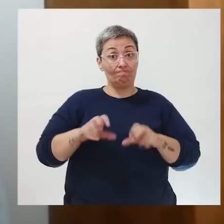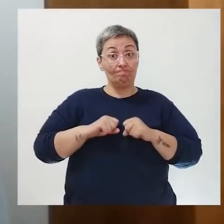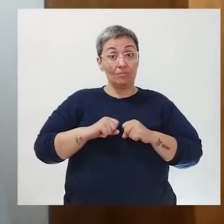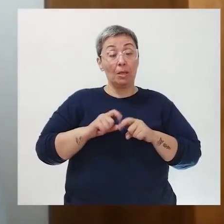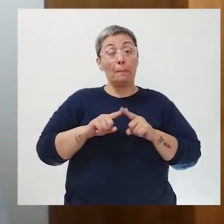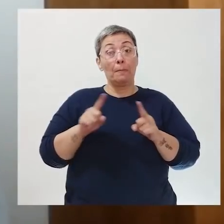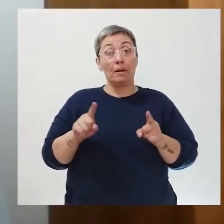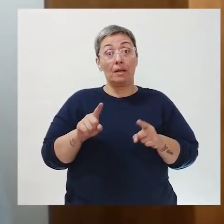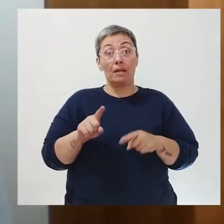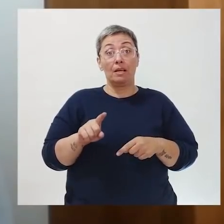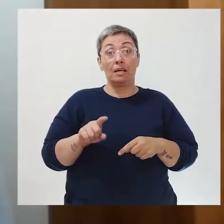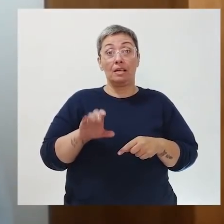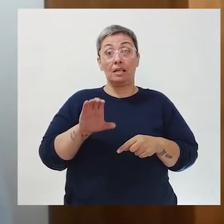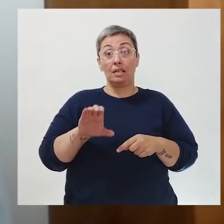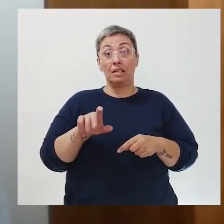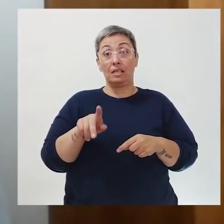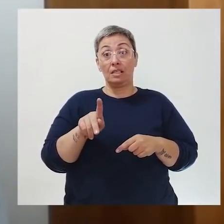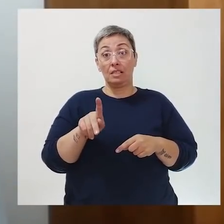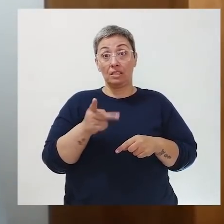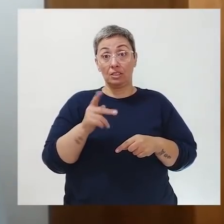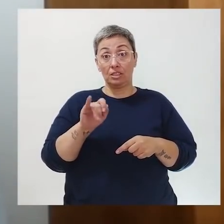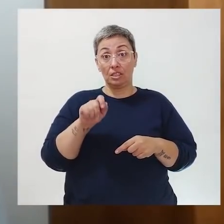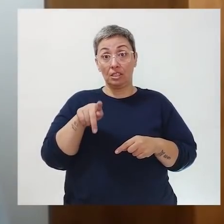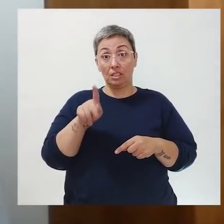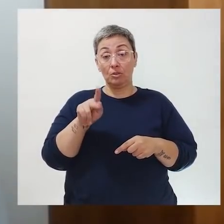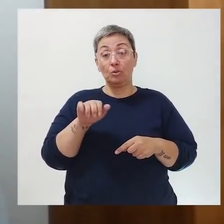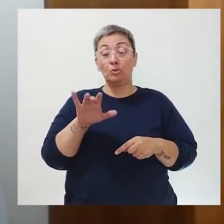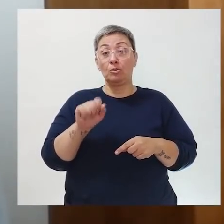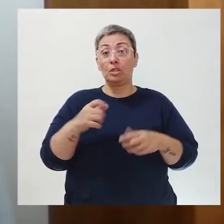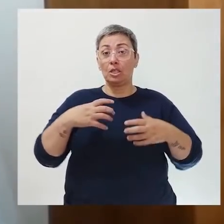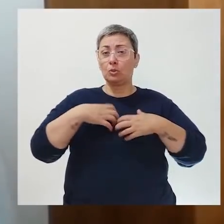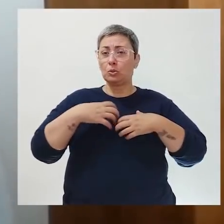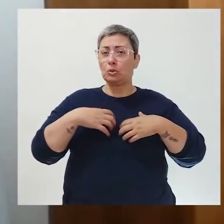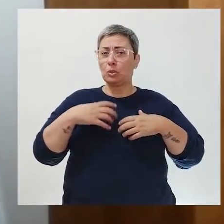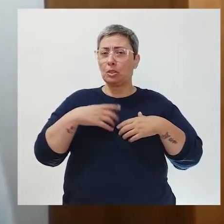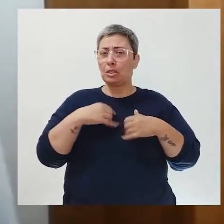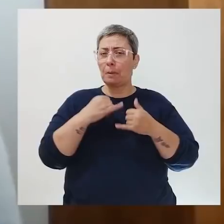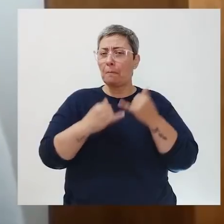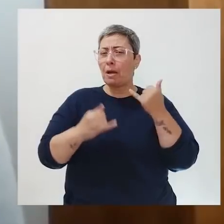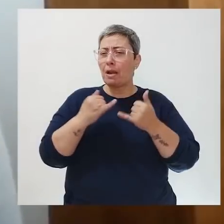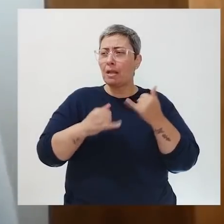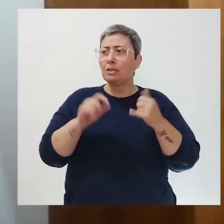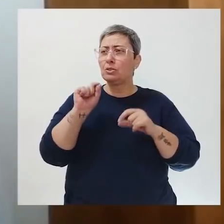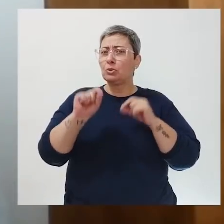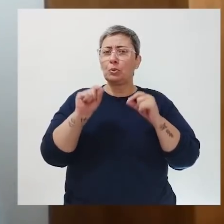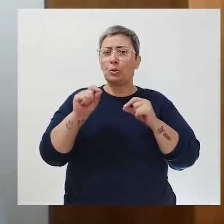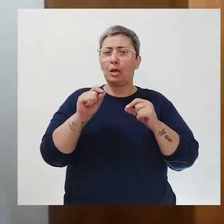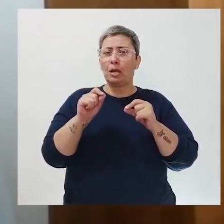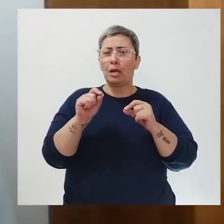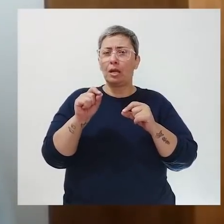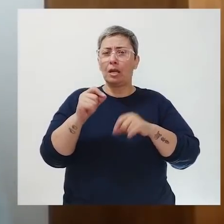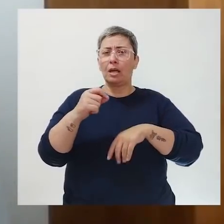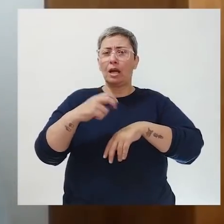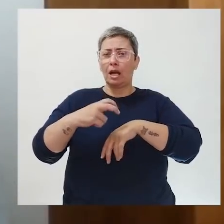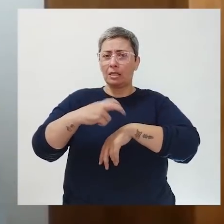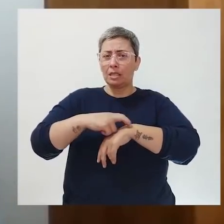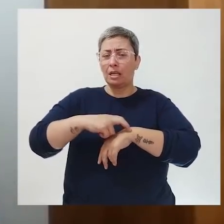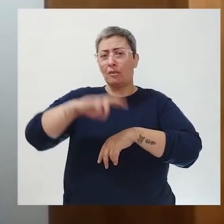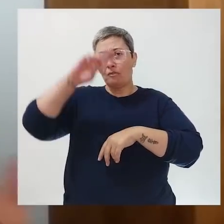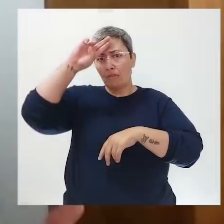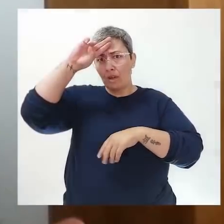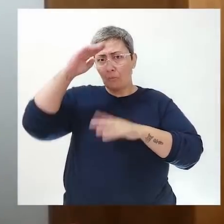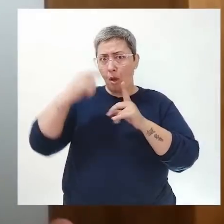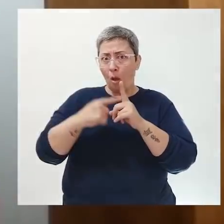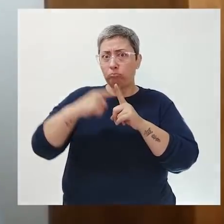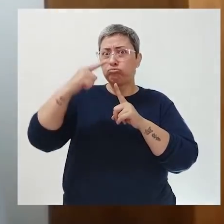Já a chikungunya, ela apresenta sintomas iniciais bem parecidos com a dengue, como a febre